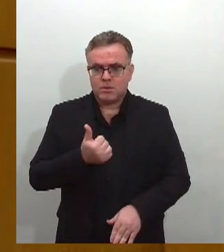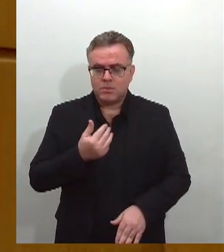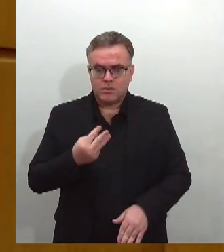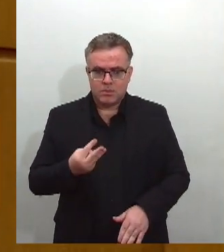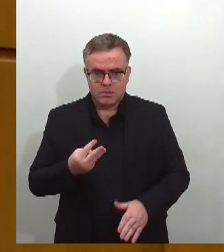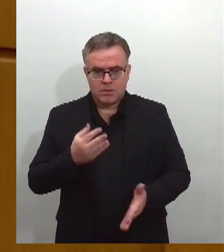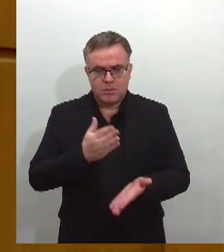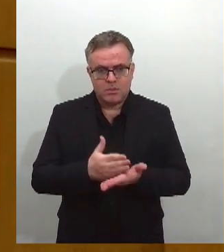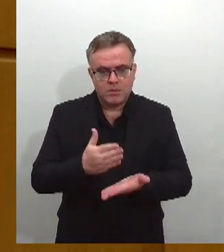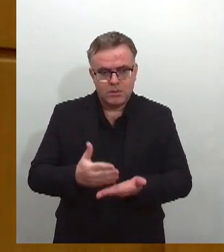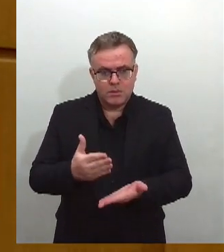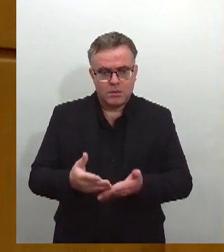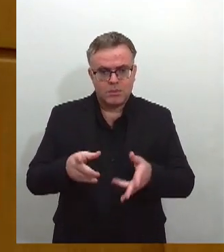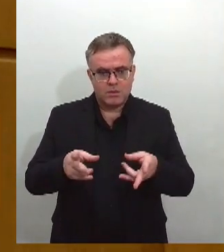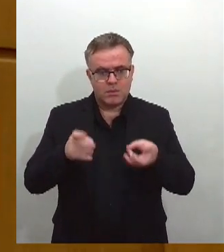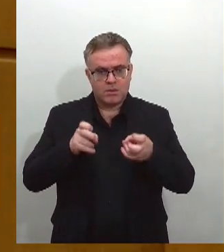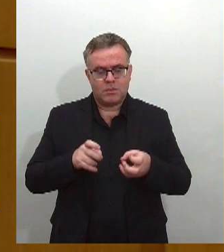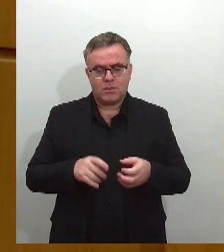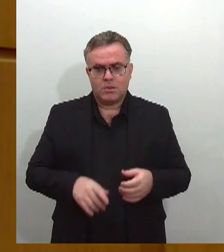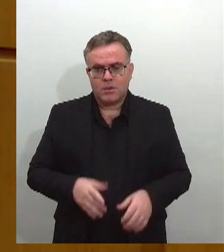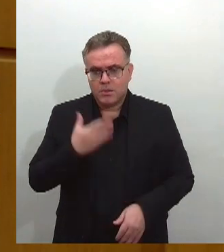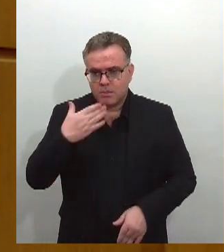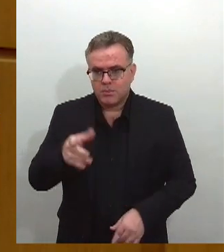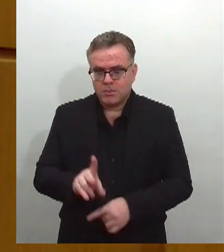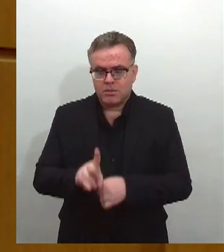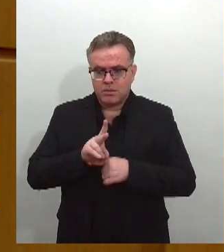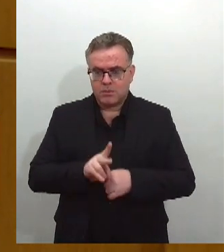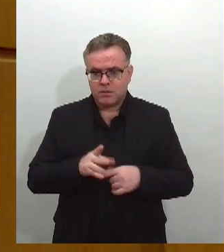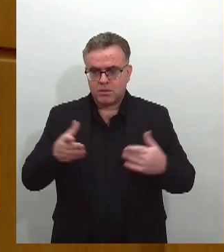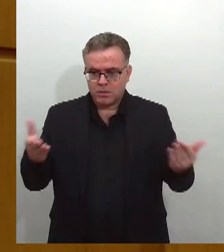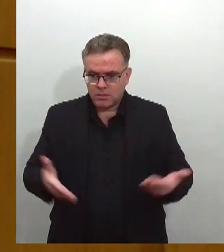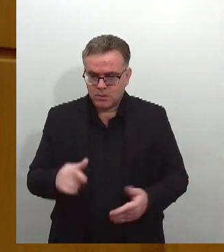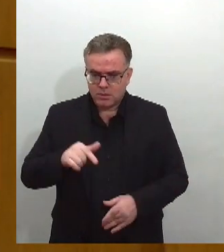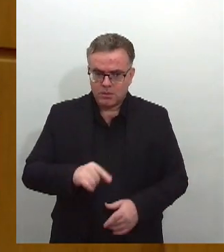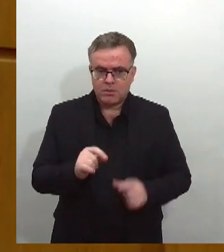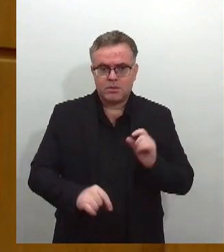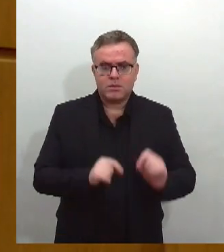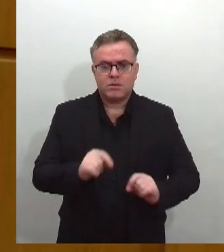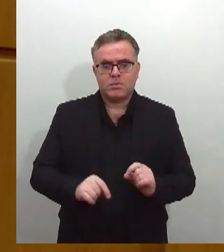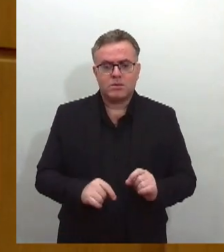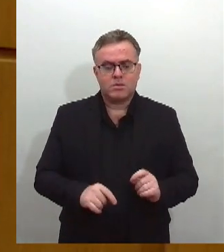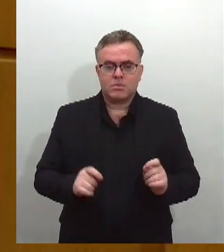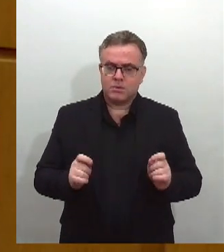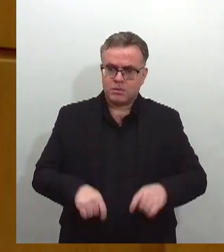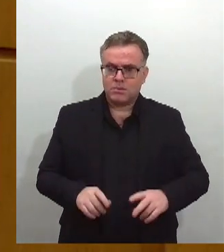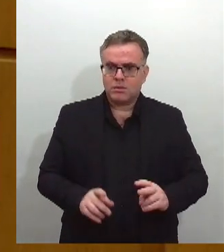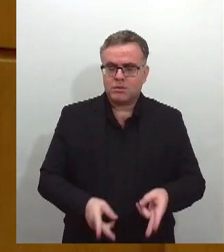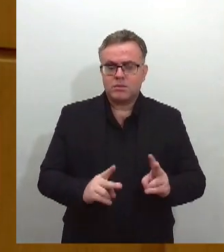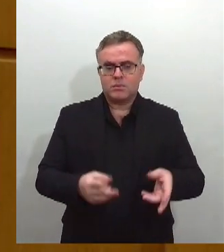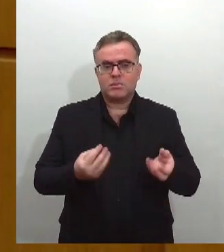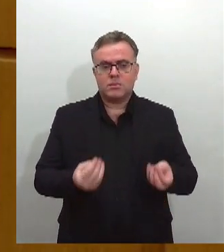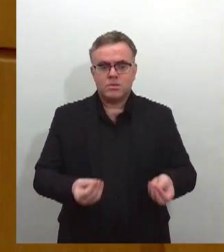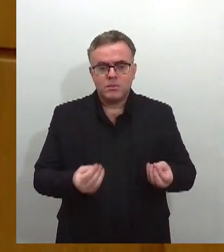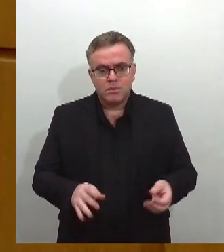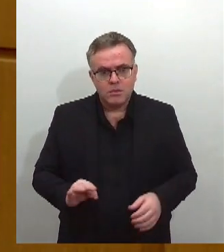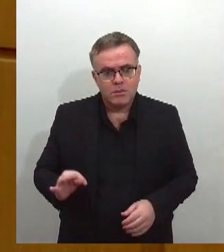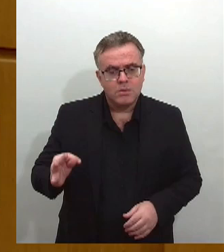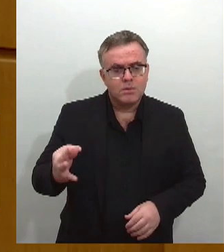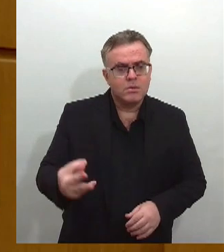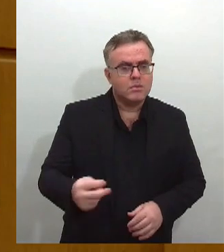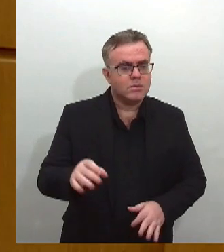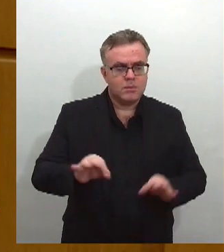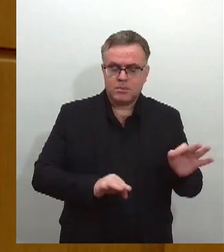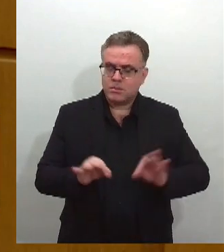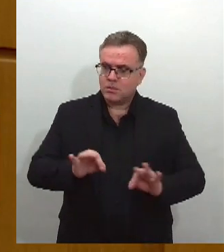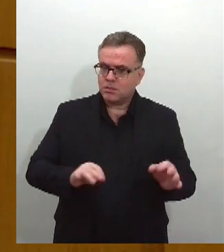parcelada, contraindo empréstimos. E agora não. Nós estamos vendo um governo que com toda a sua organização vai fazer o